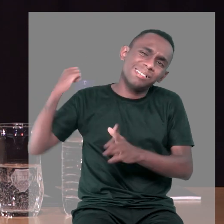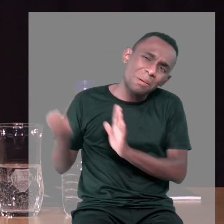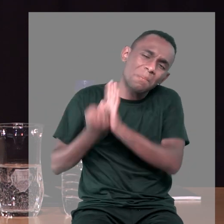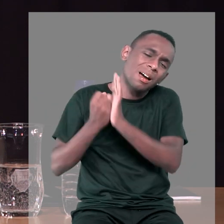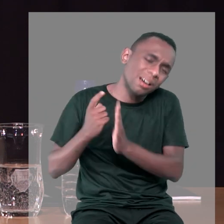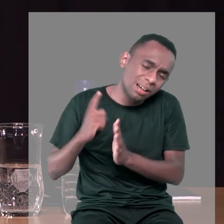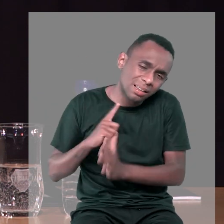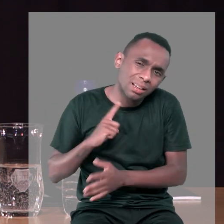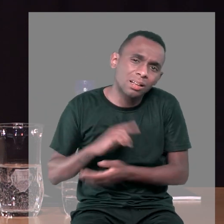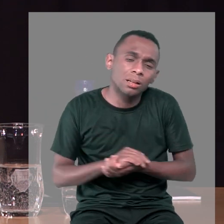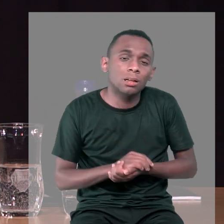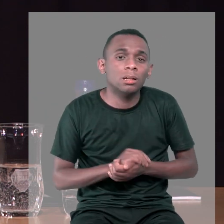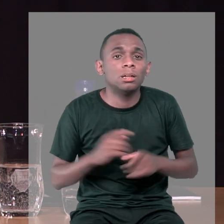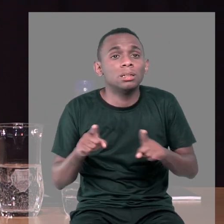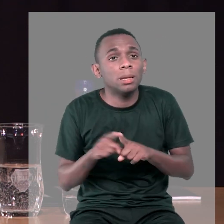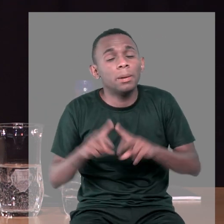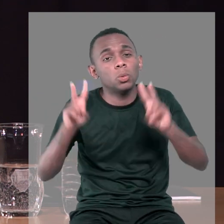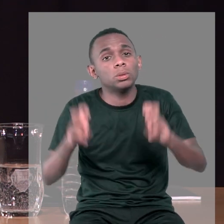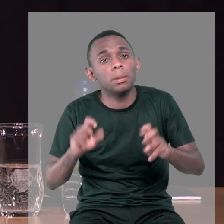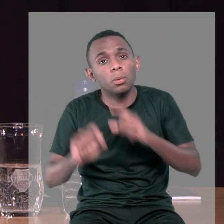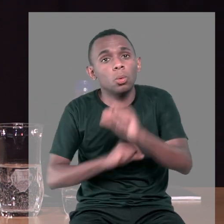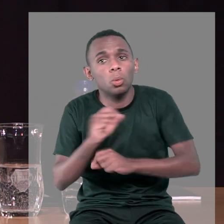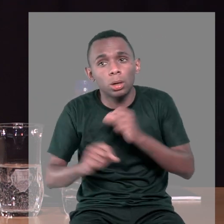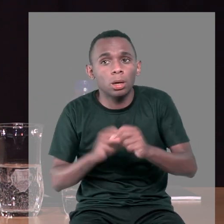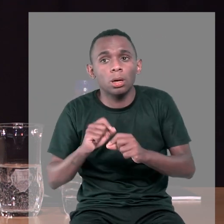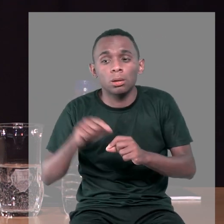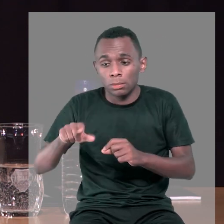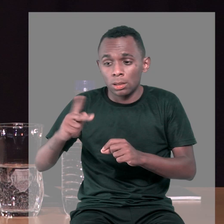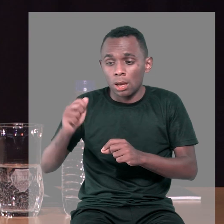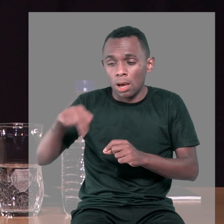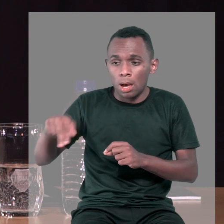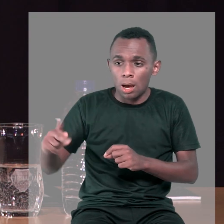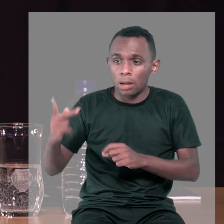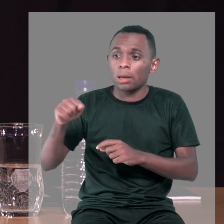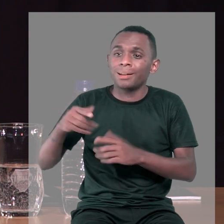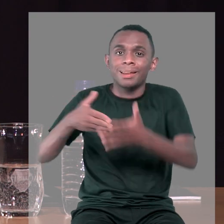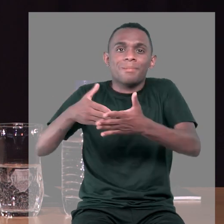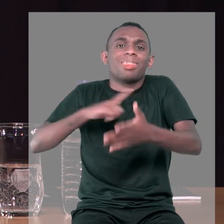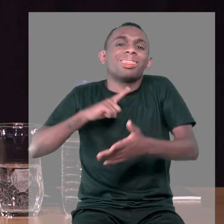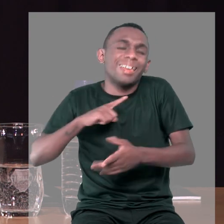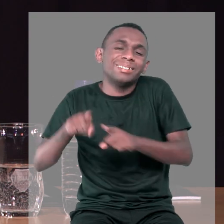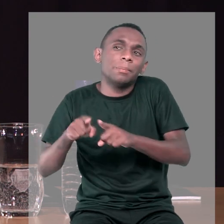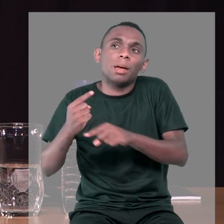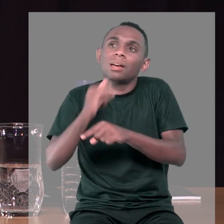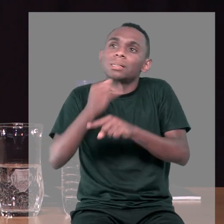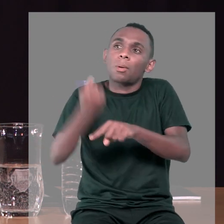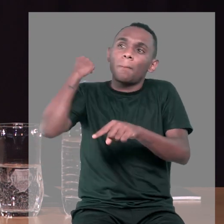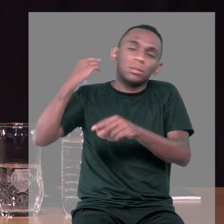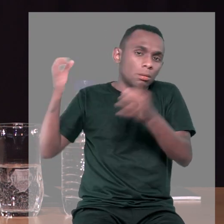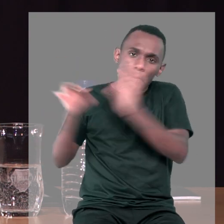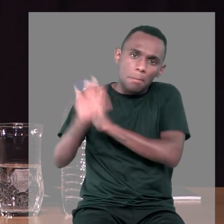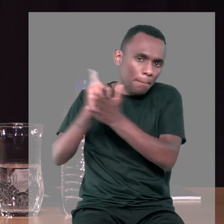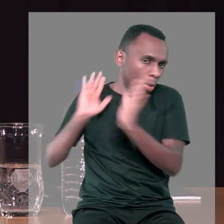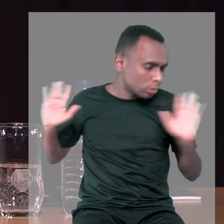modificar isso. É verdade que, em outros momentos, Arendt se lembra de uma frase famosa do William Faulkner, né, que é uma peça